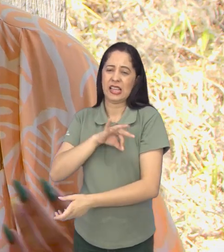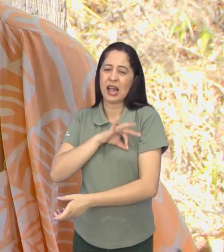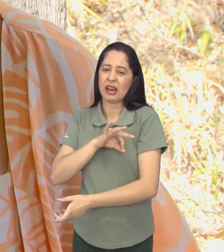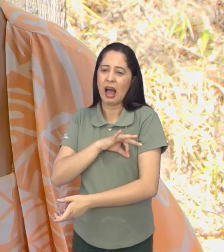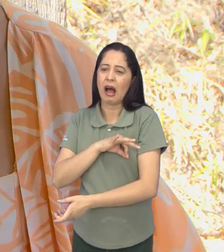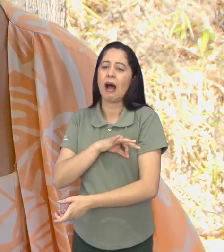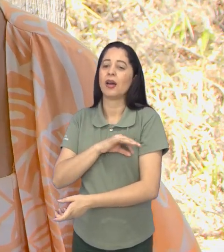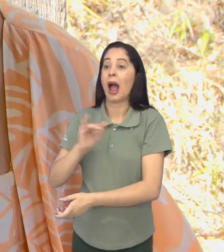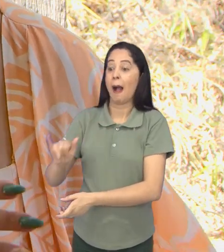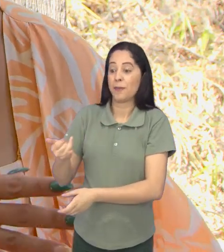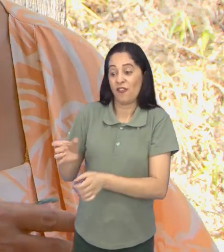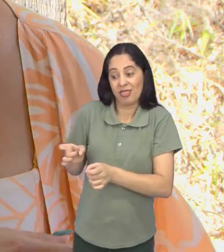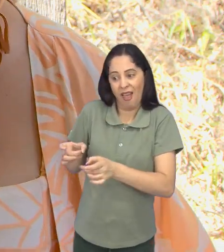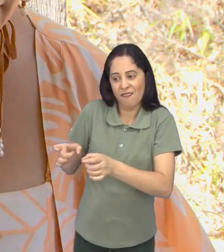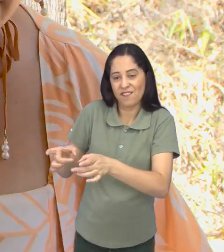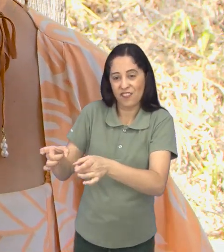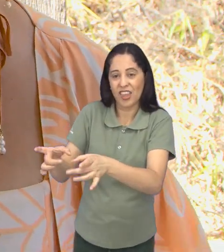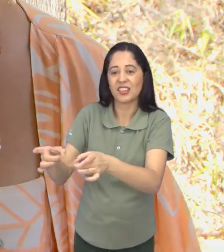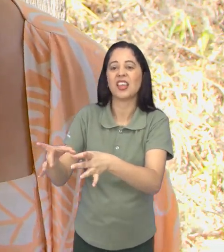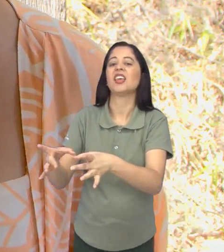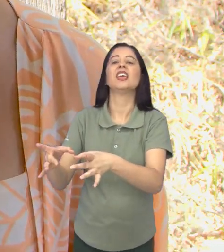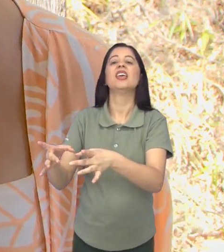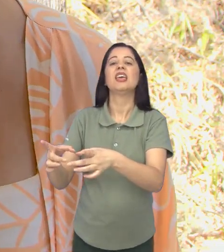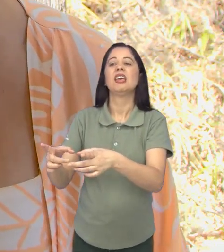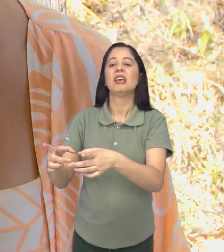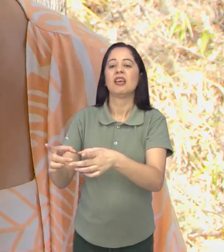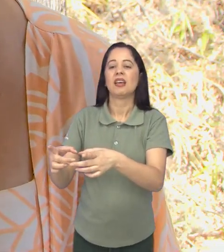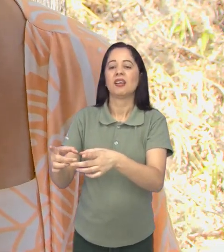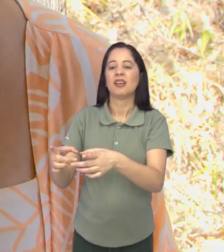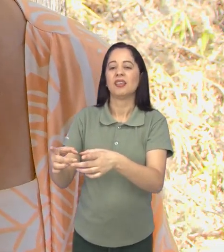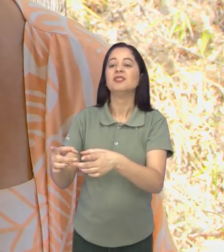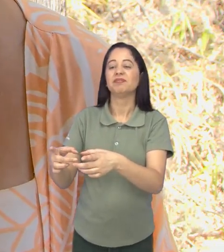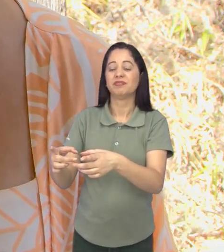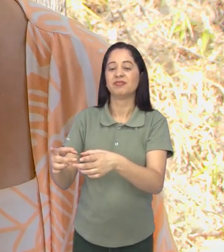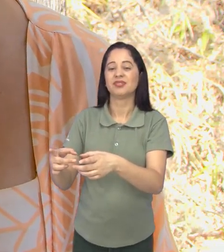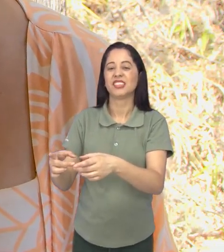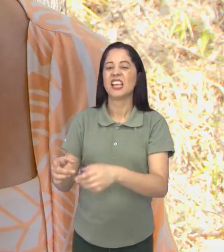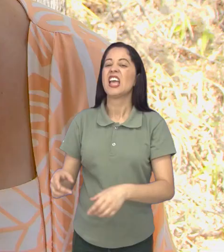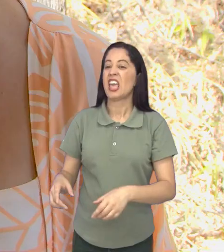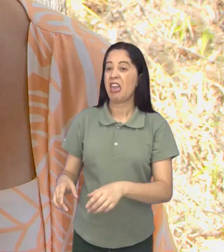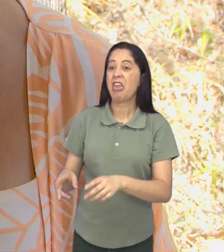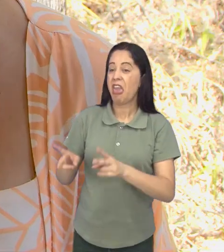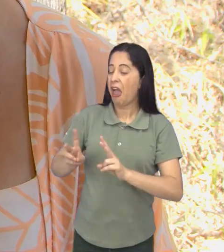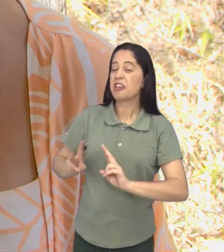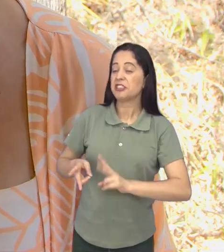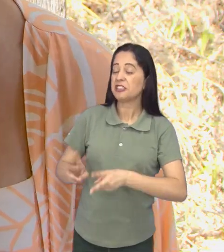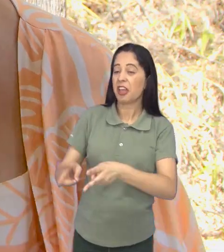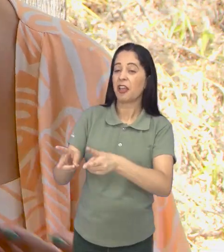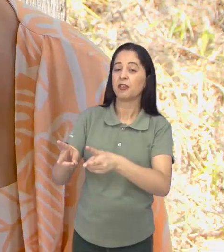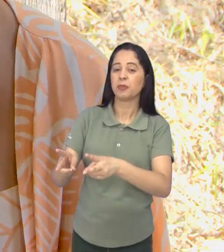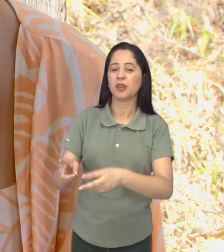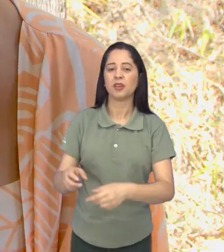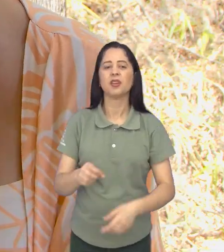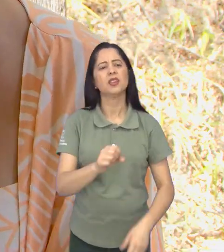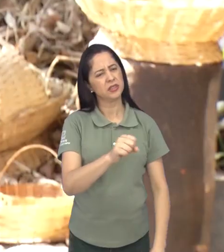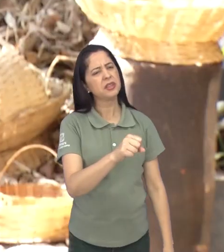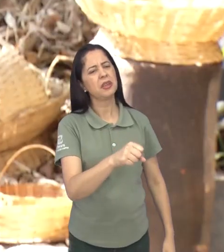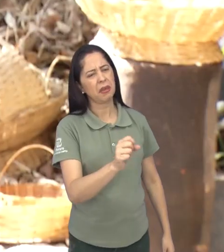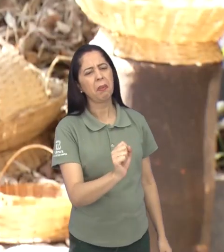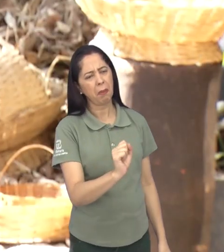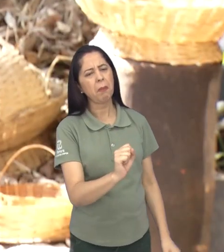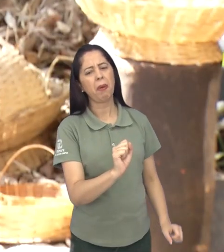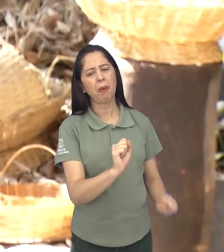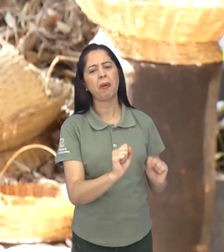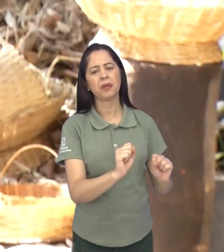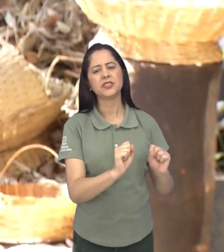renda, seja ela extra, ou até tem muita gente que vai gostar tanto e vai viver disso.